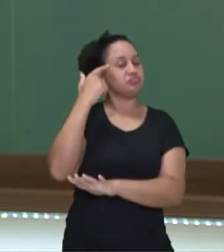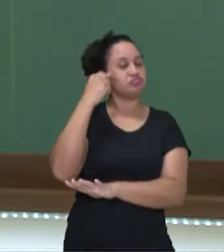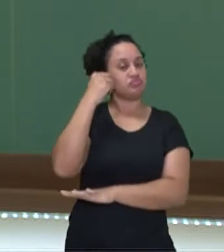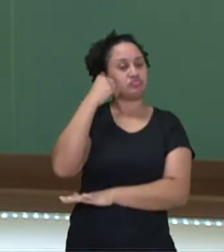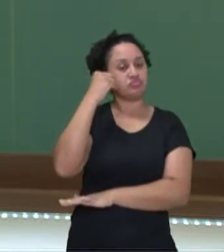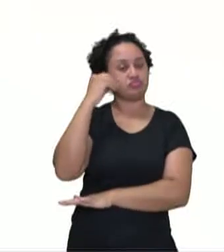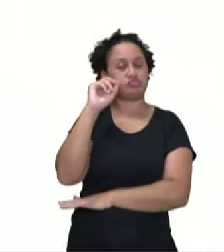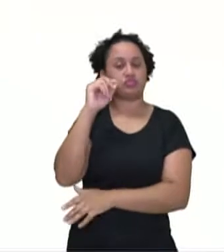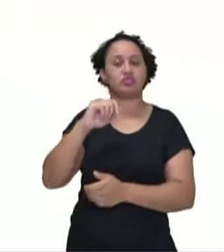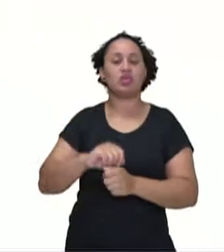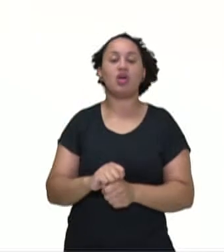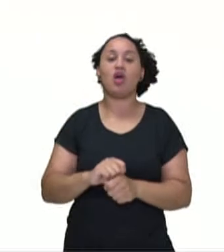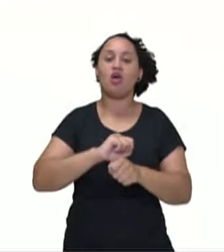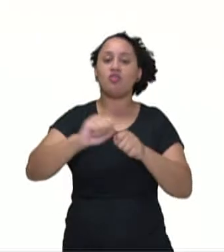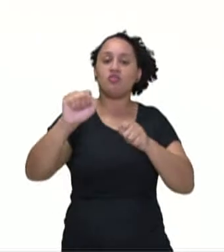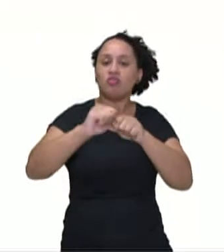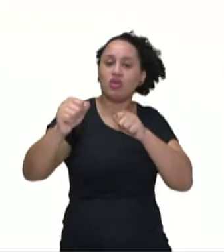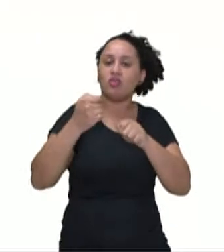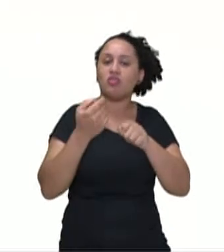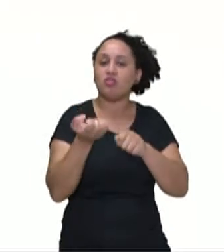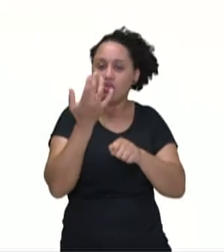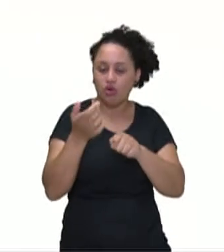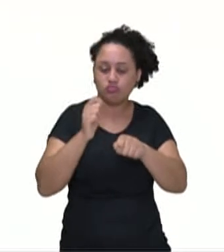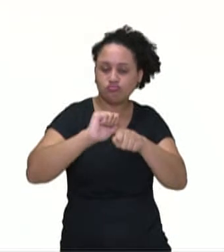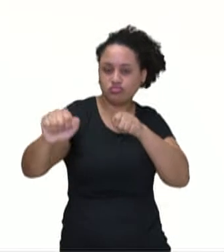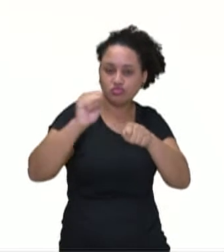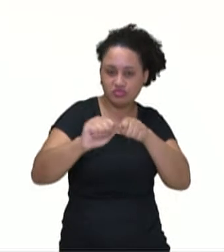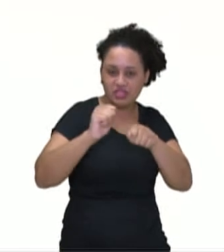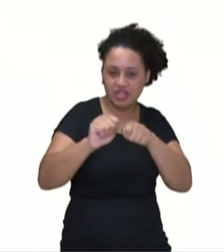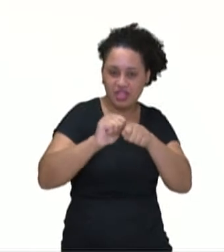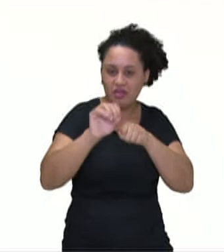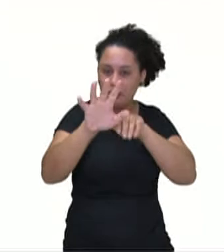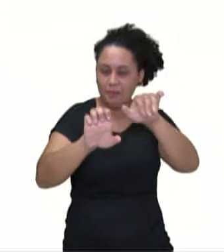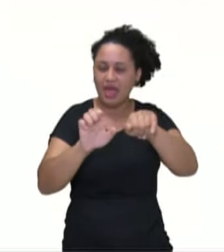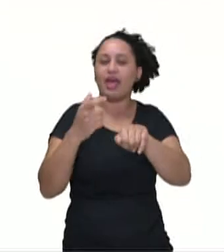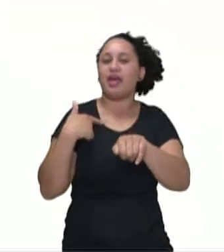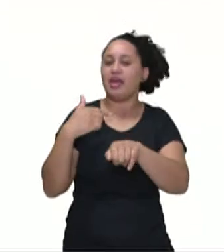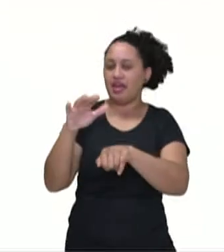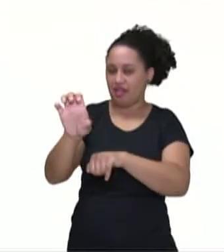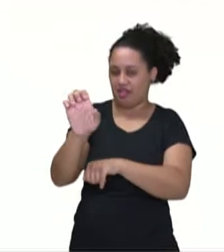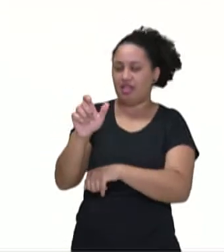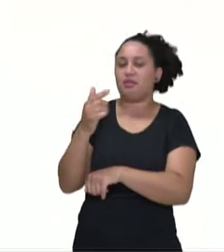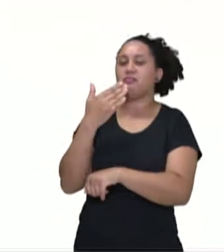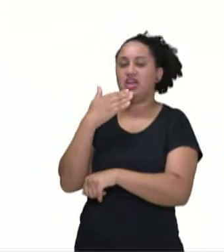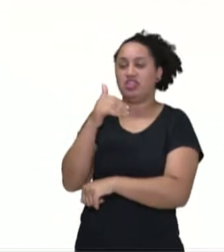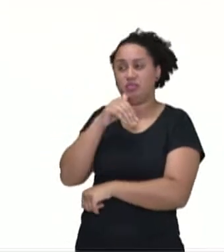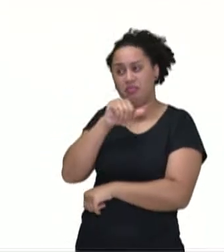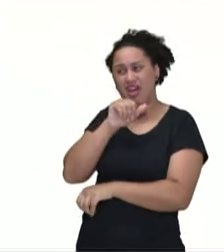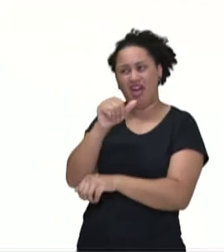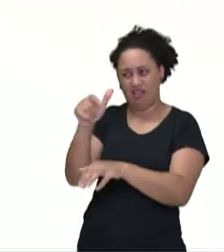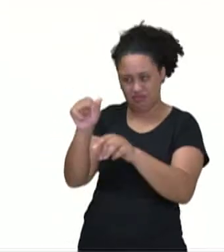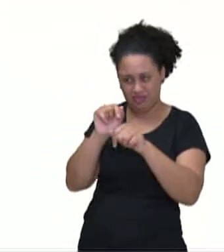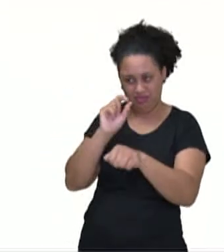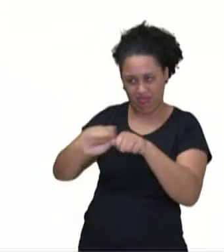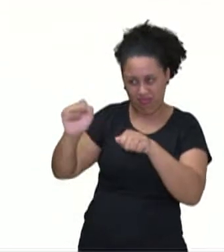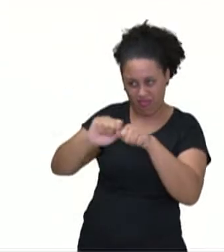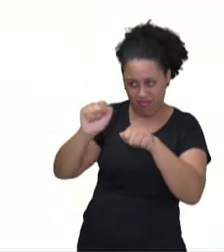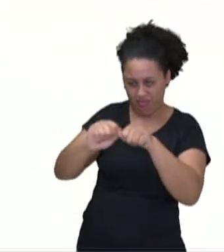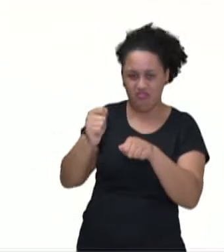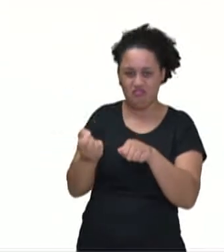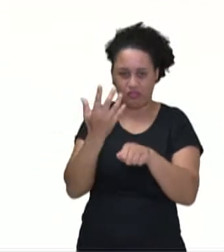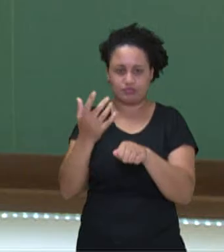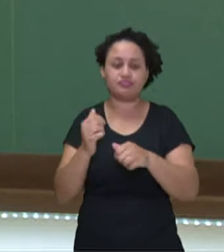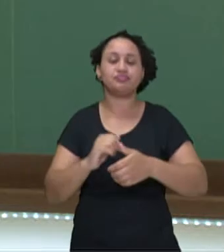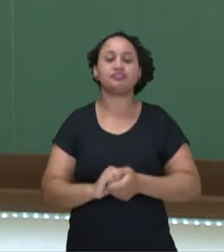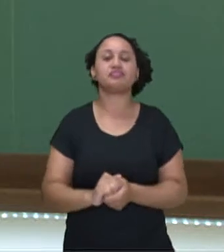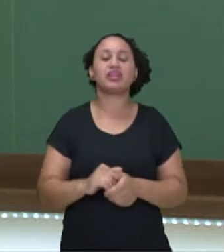um palito de fósforo aí na sua casa. Pega lá, corre lá, pede para a mãe, pega aquele palito de fósforo. Agora,